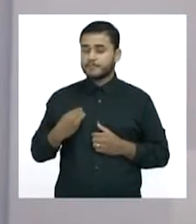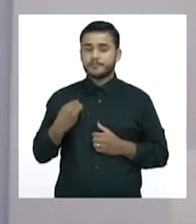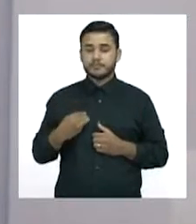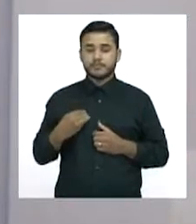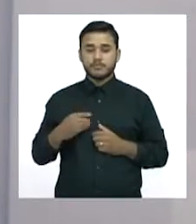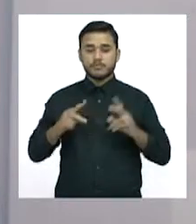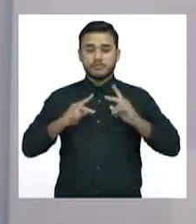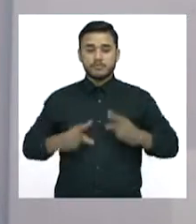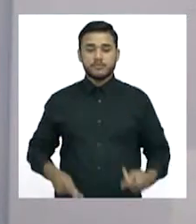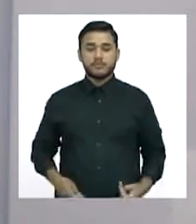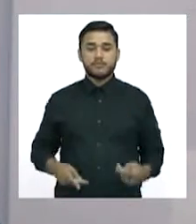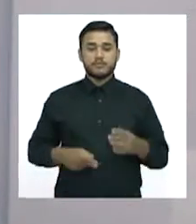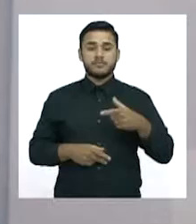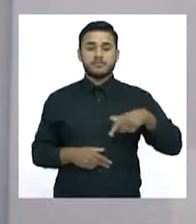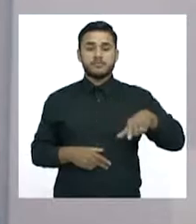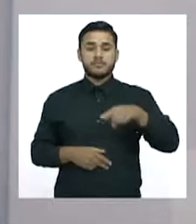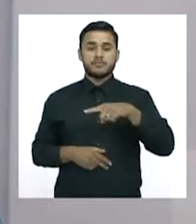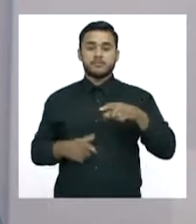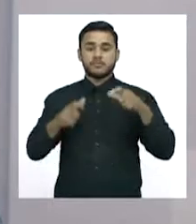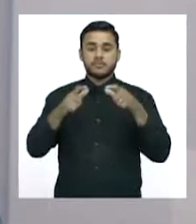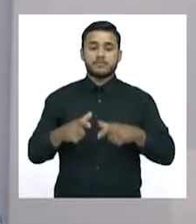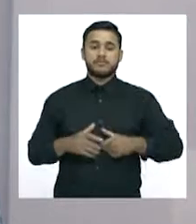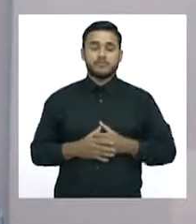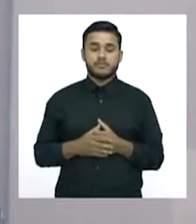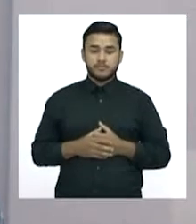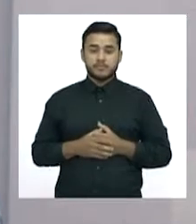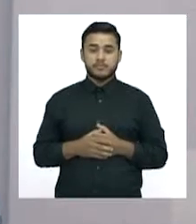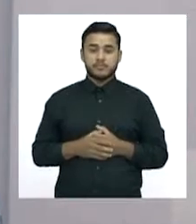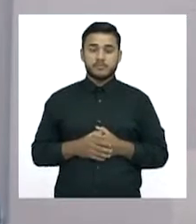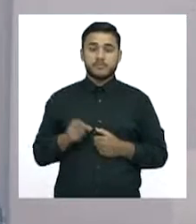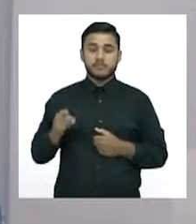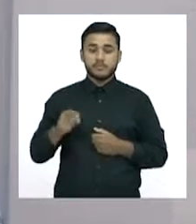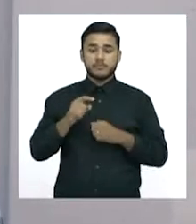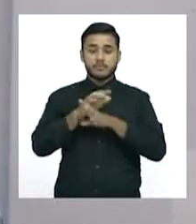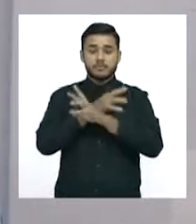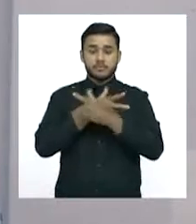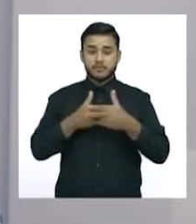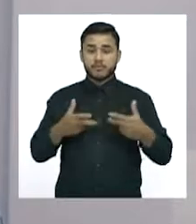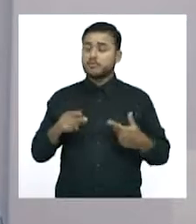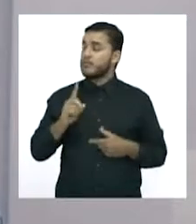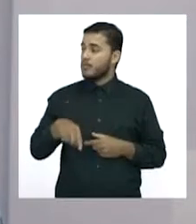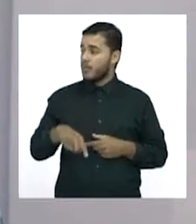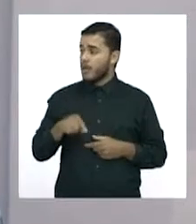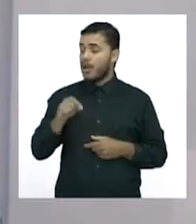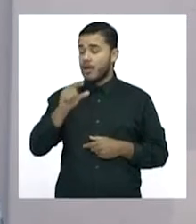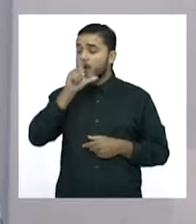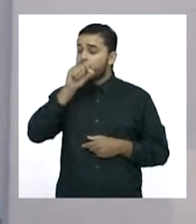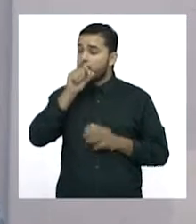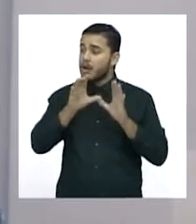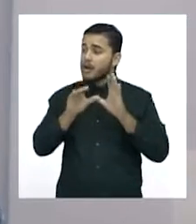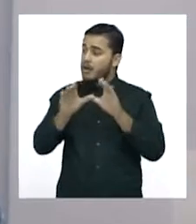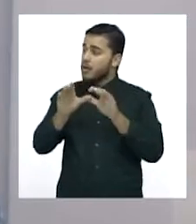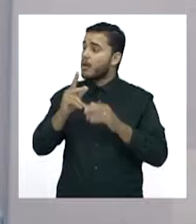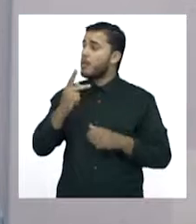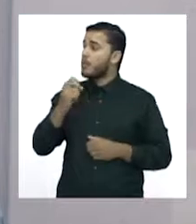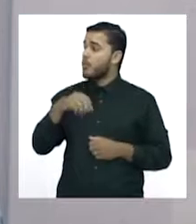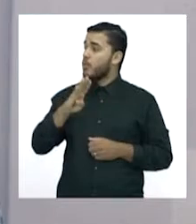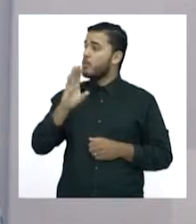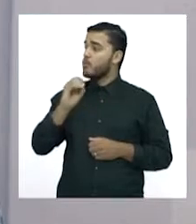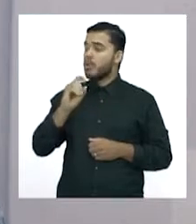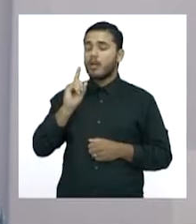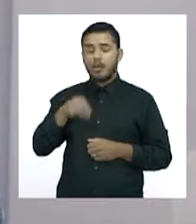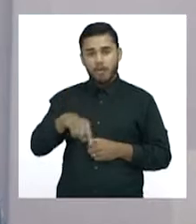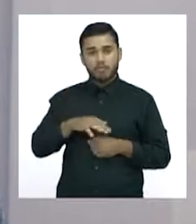ser humano nesse ambiente. É um risco, esses animais são portadores de doenças, não só ele, como outros animais, e a gente tem que ter realmente